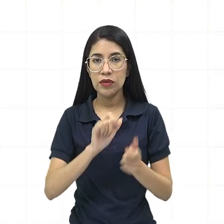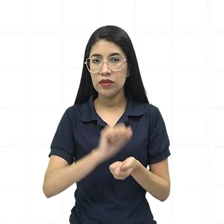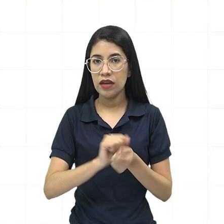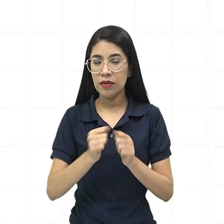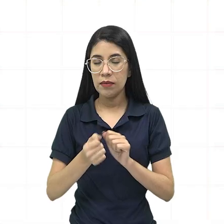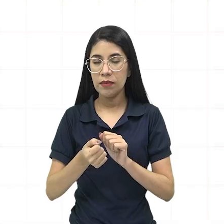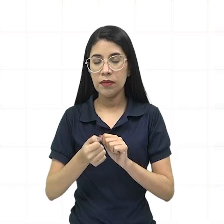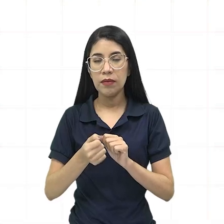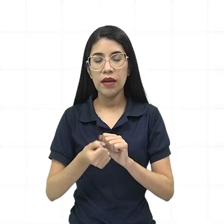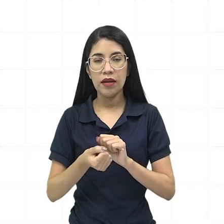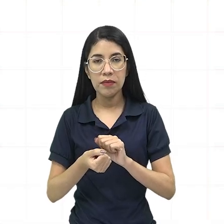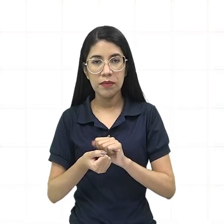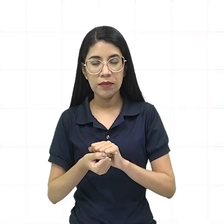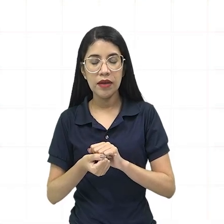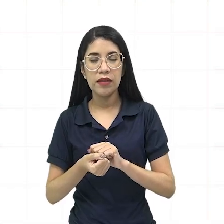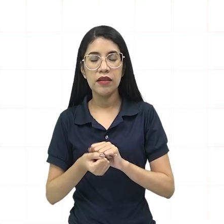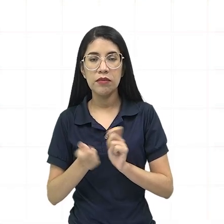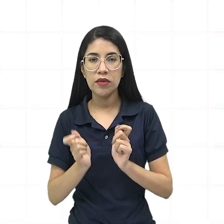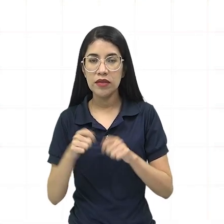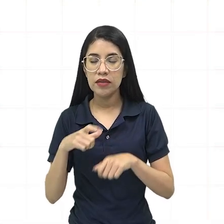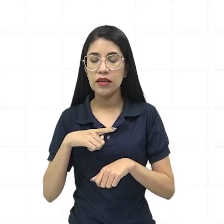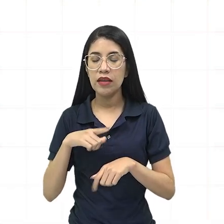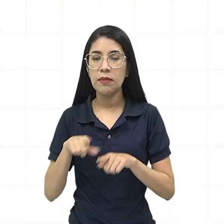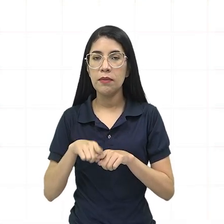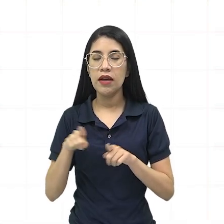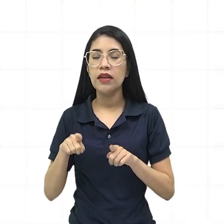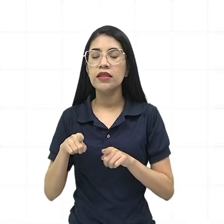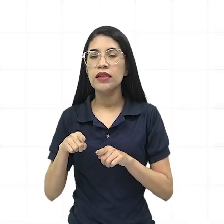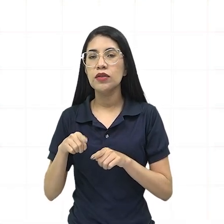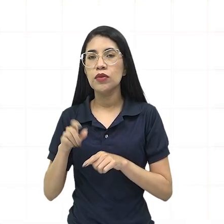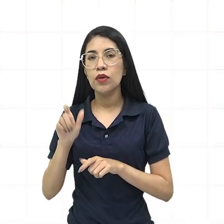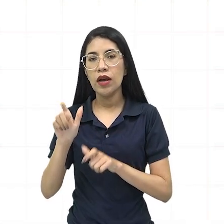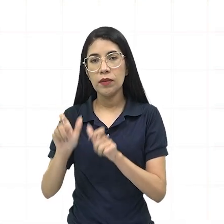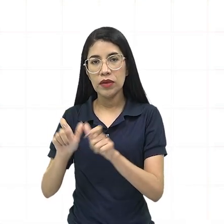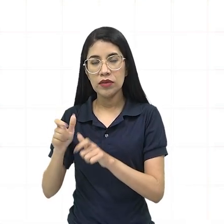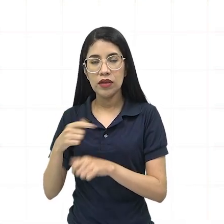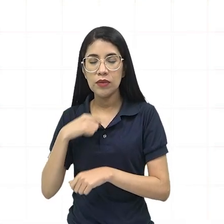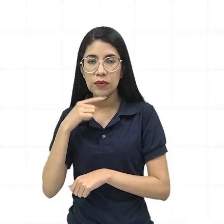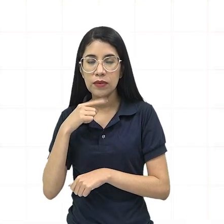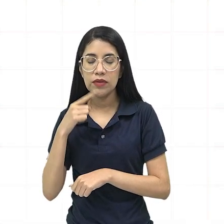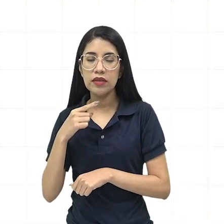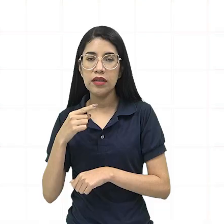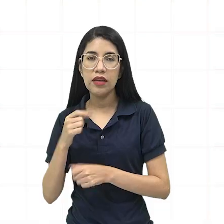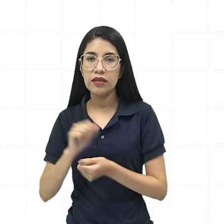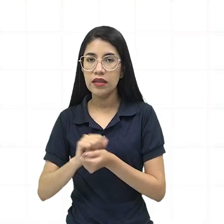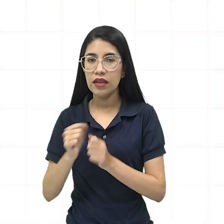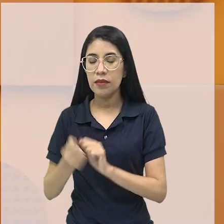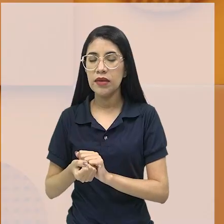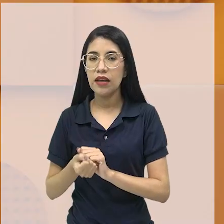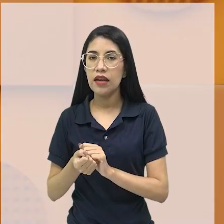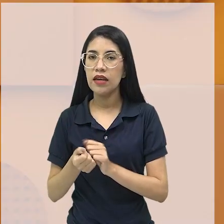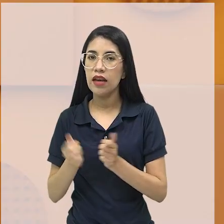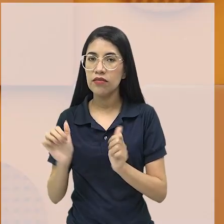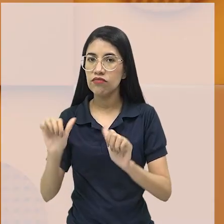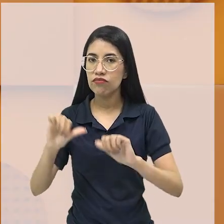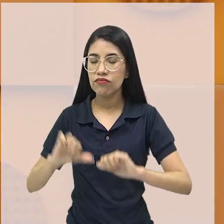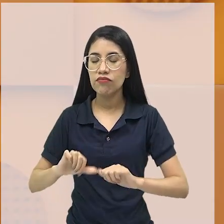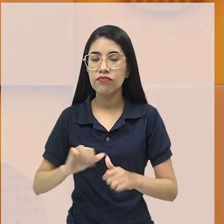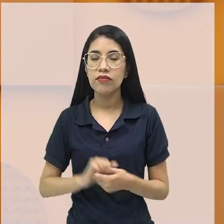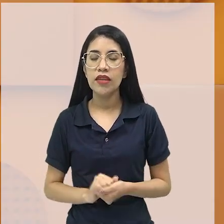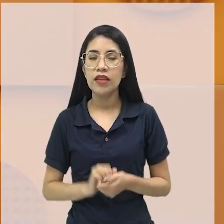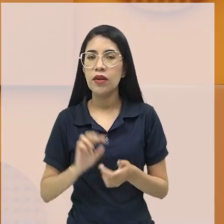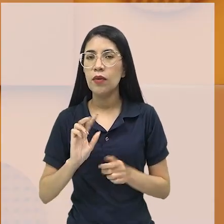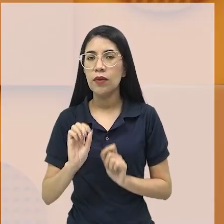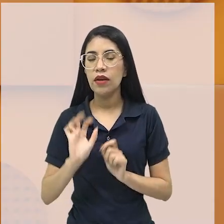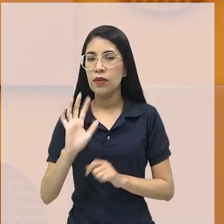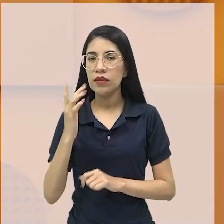prosperavam enquanto os menos aptos sucumbiam. O que seria essa lei da selva? O que acontece numa selva, né?